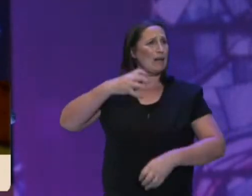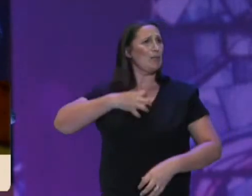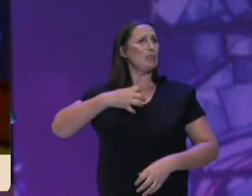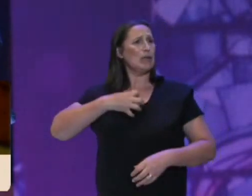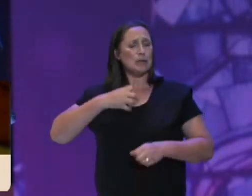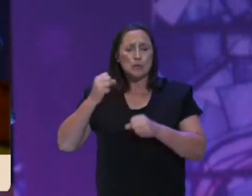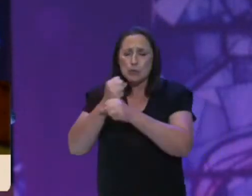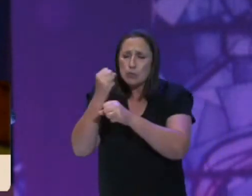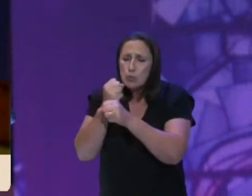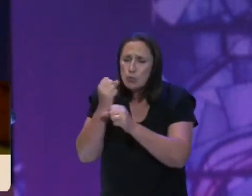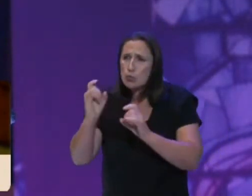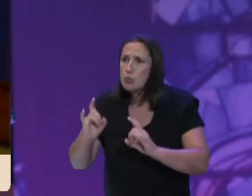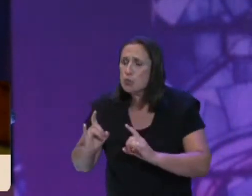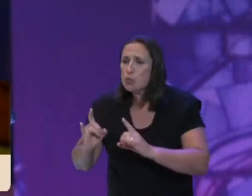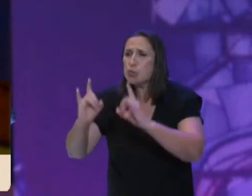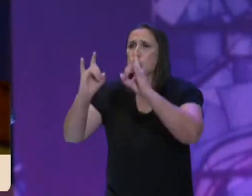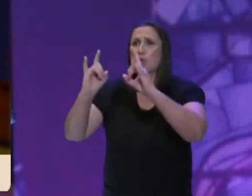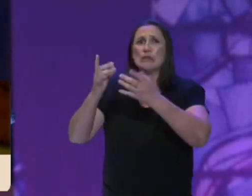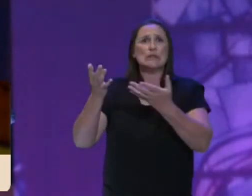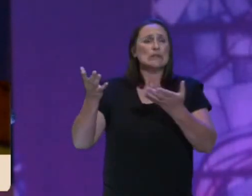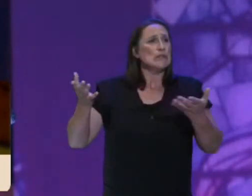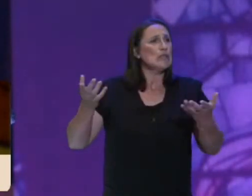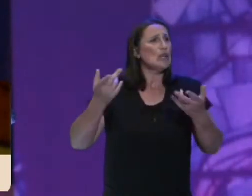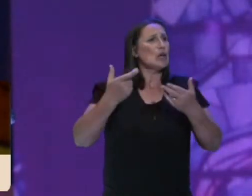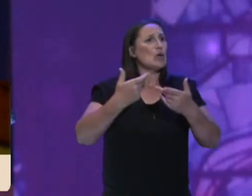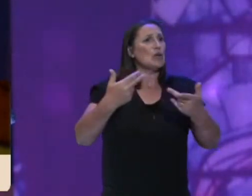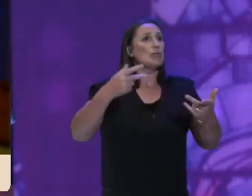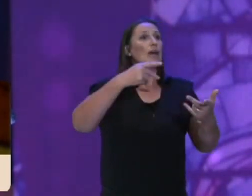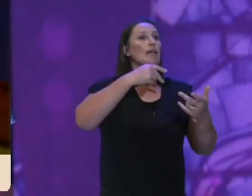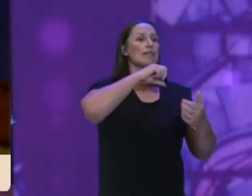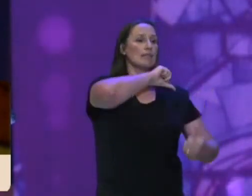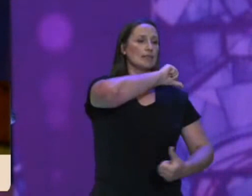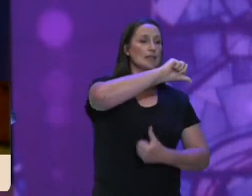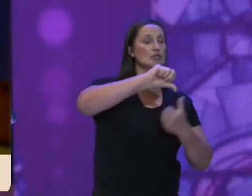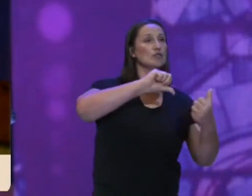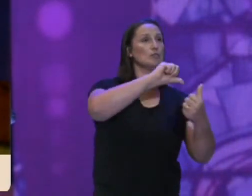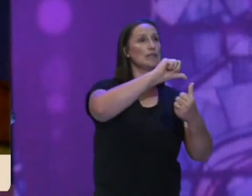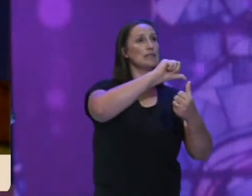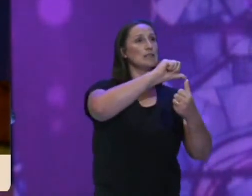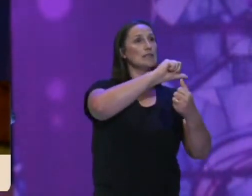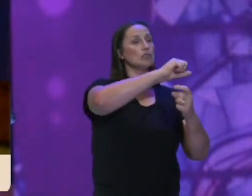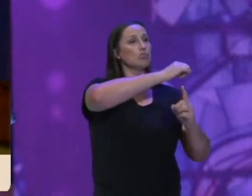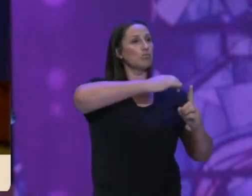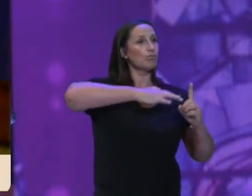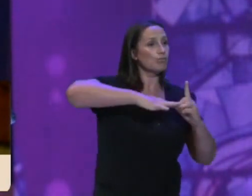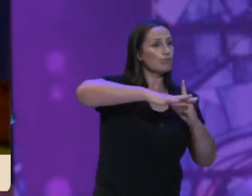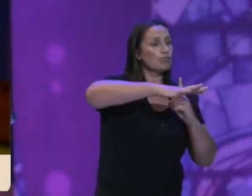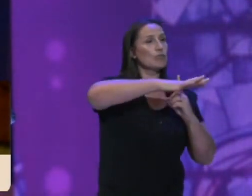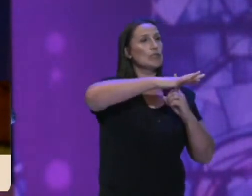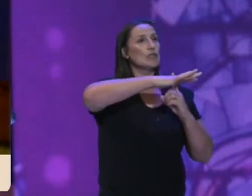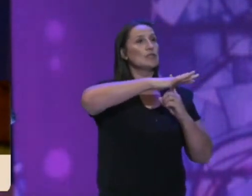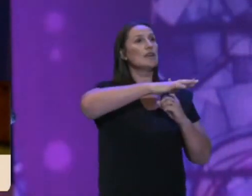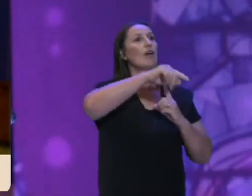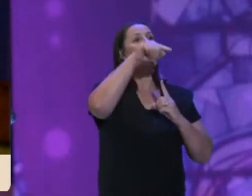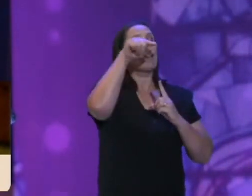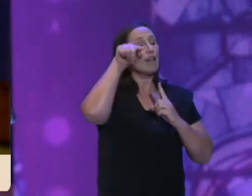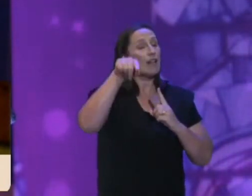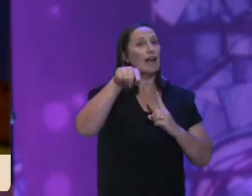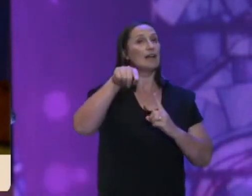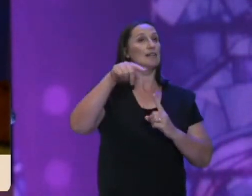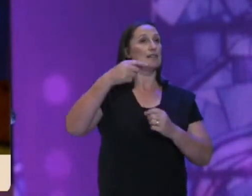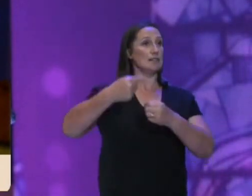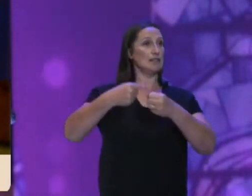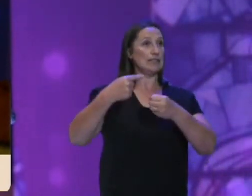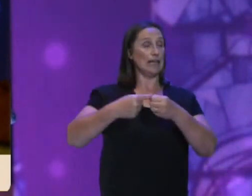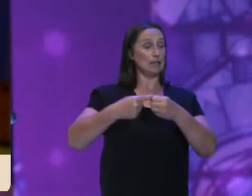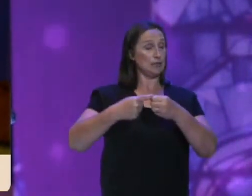tão primoroso lá, para a transformação social daquela cidade, né? E esse